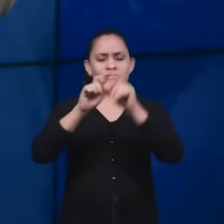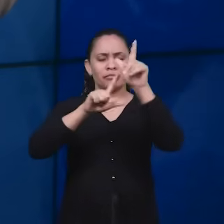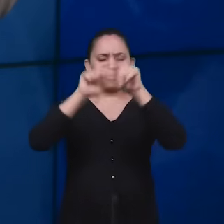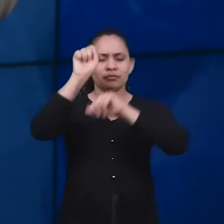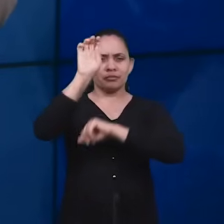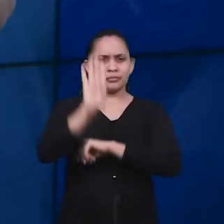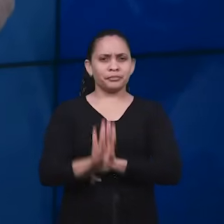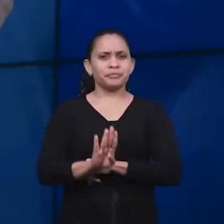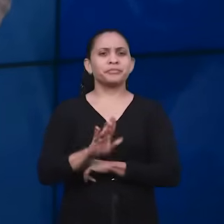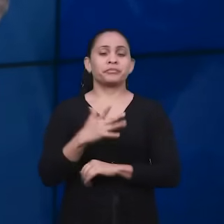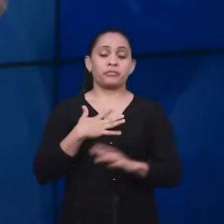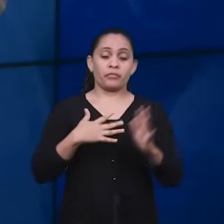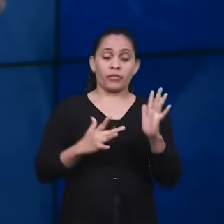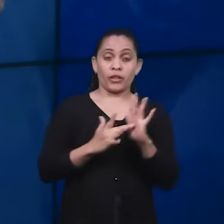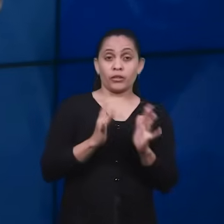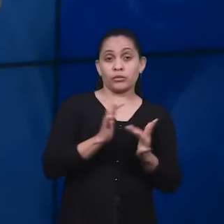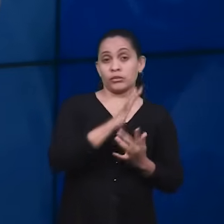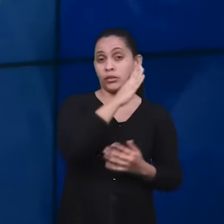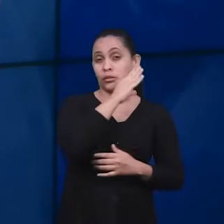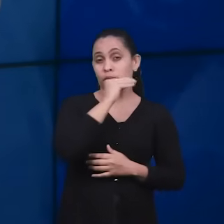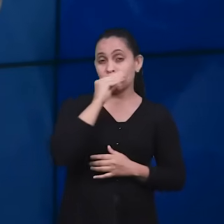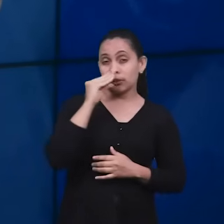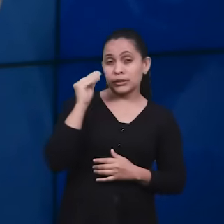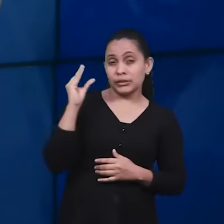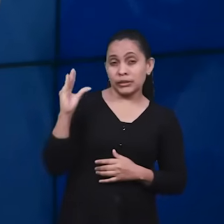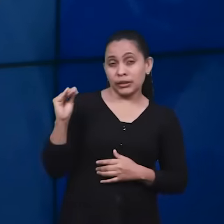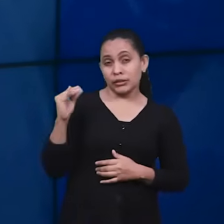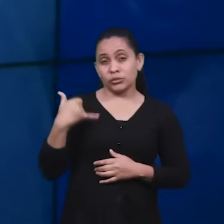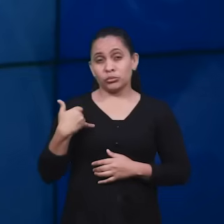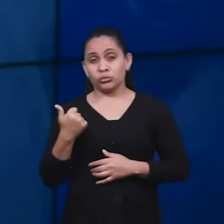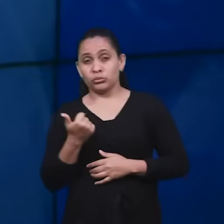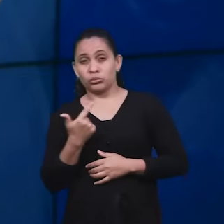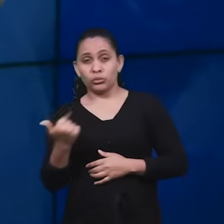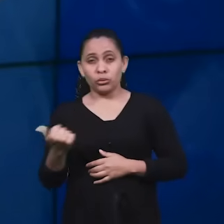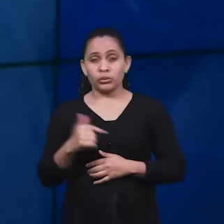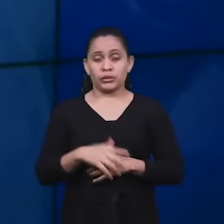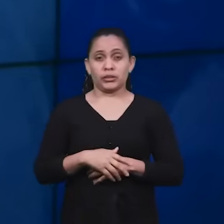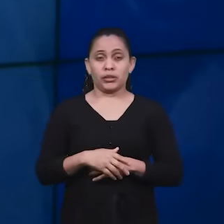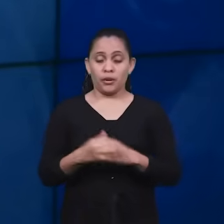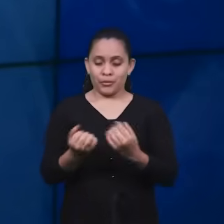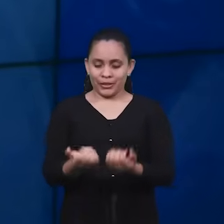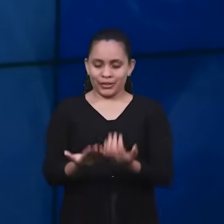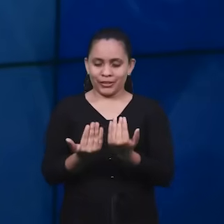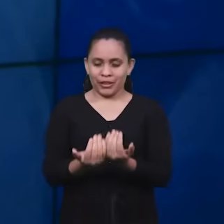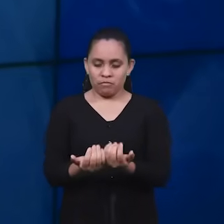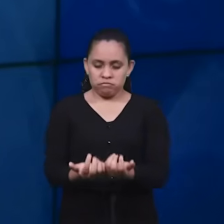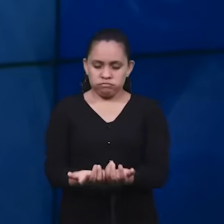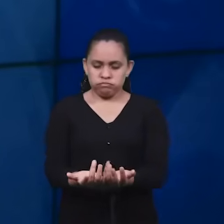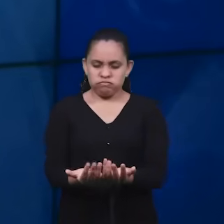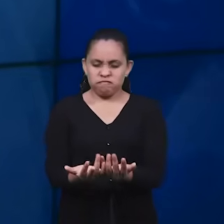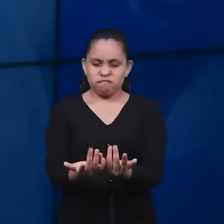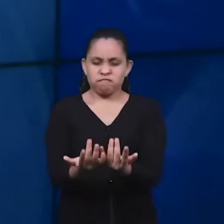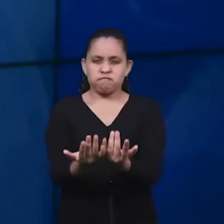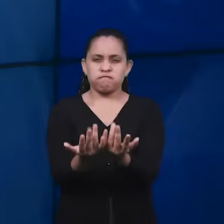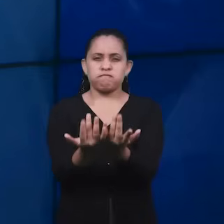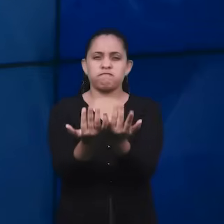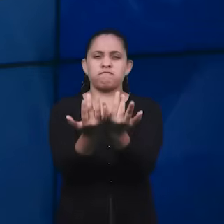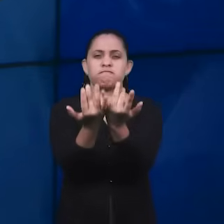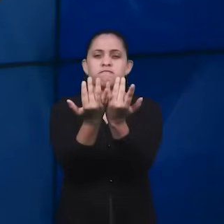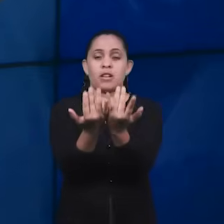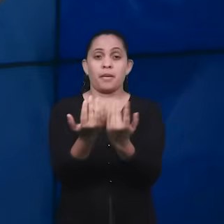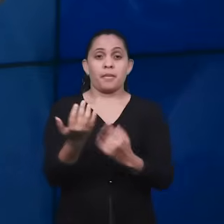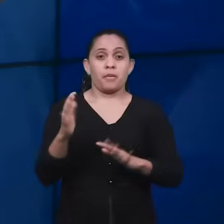Jesus, adolescente, com 12 anos no templo. O trigo desenvolve e chega à fase